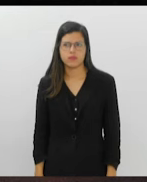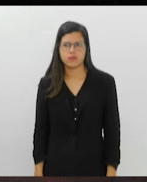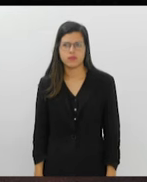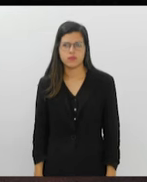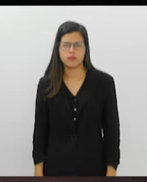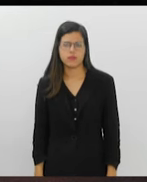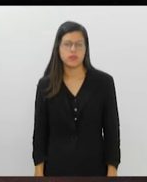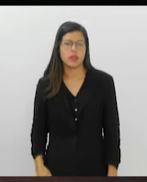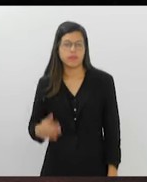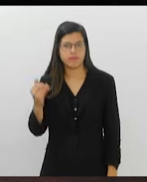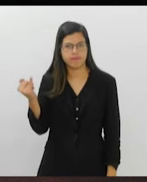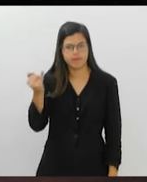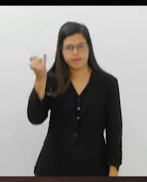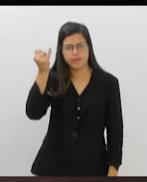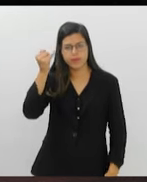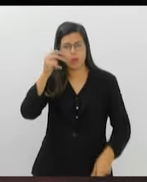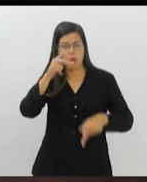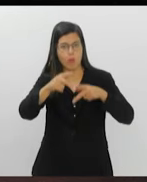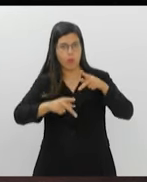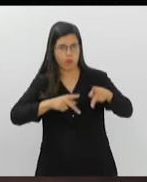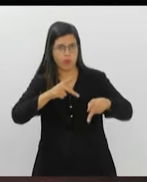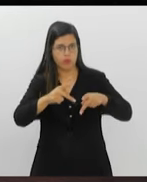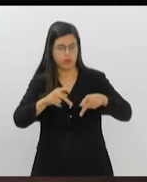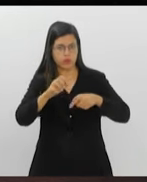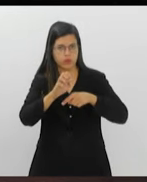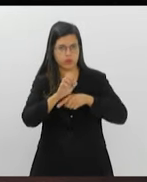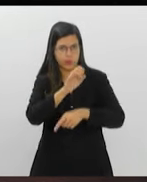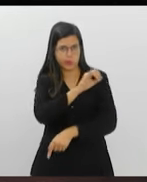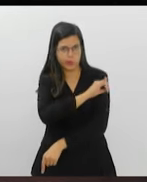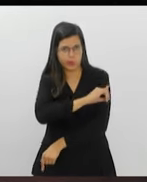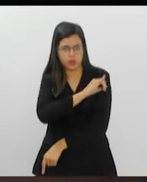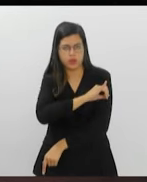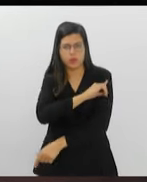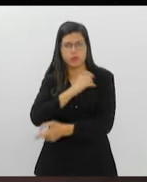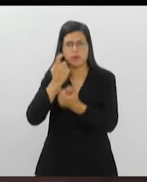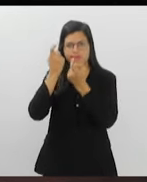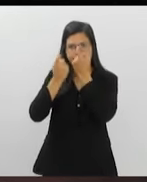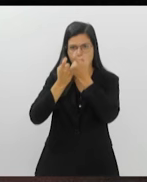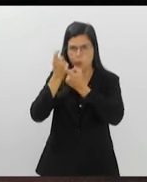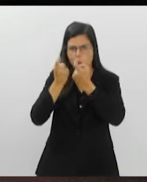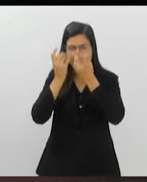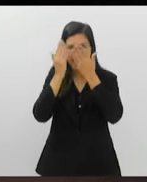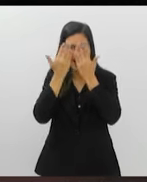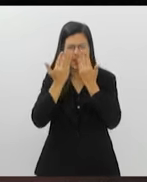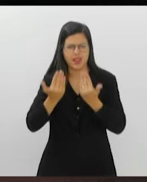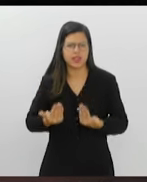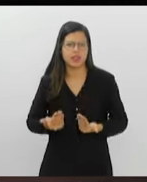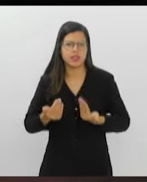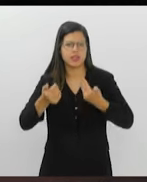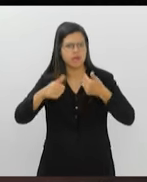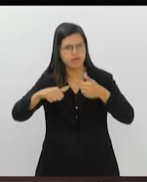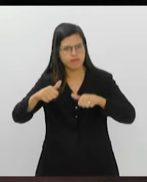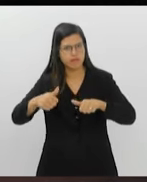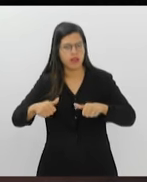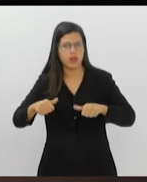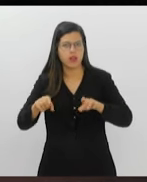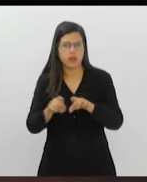É fundamental que a população do Estado do Rio se preocupe, analise e